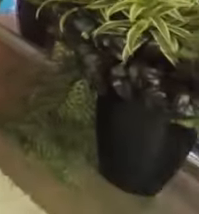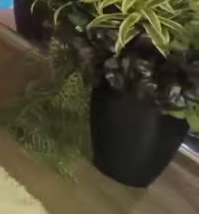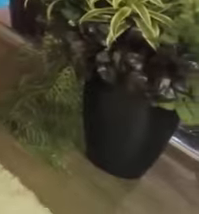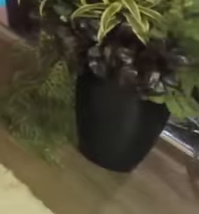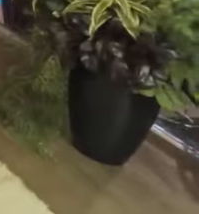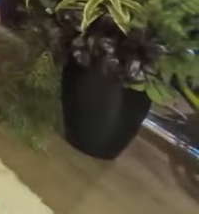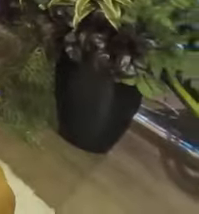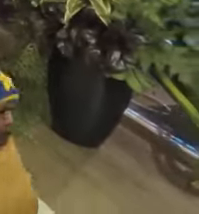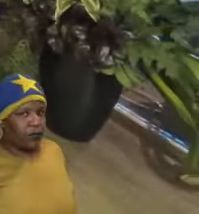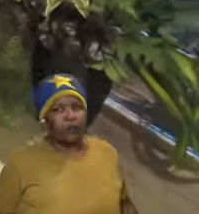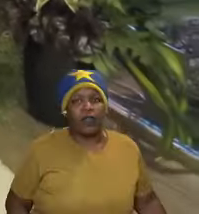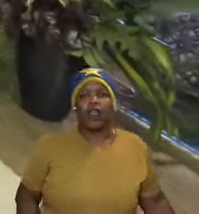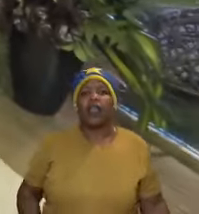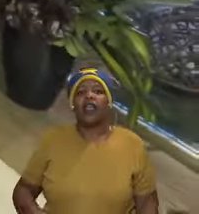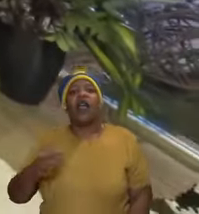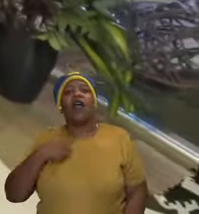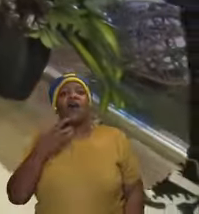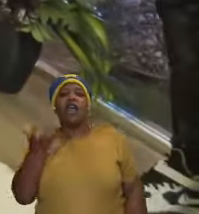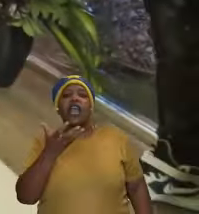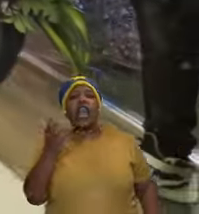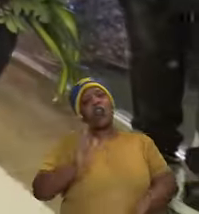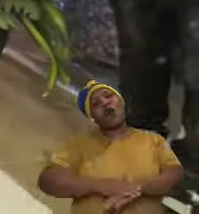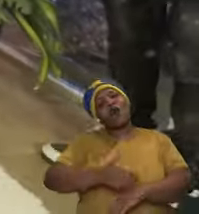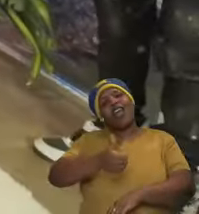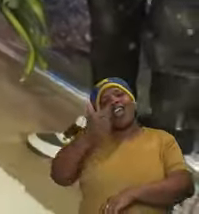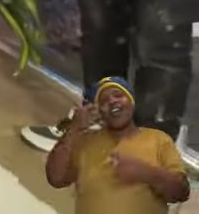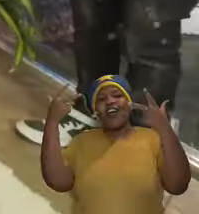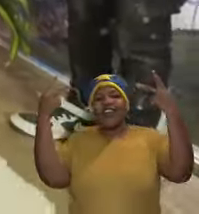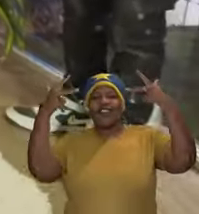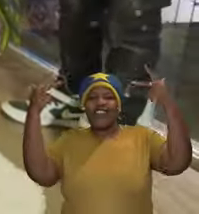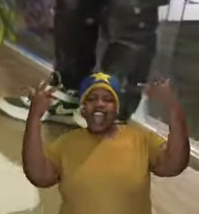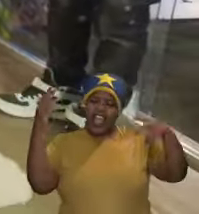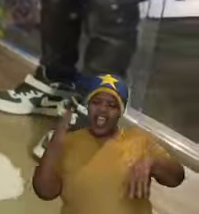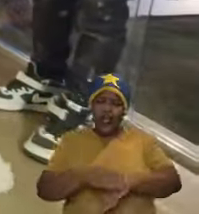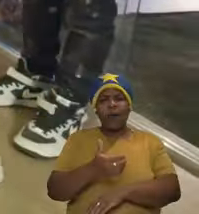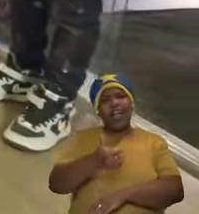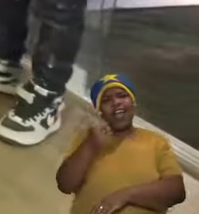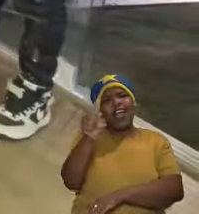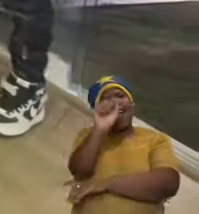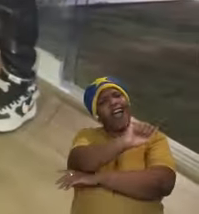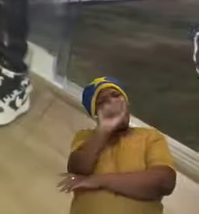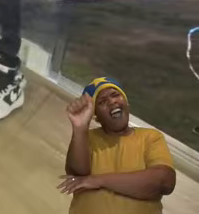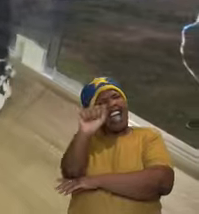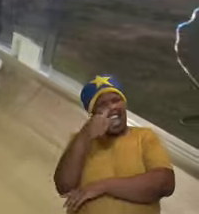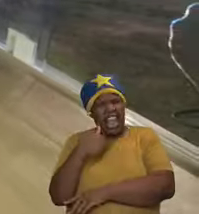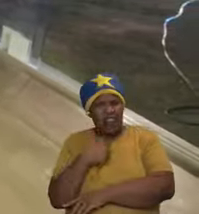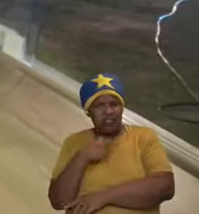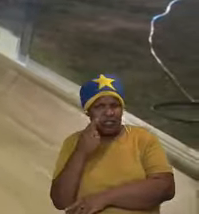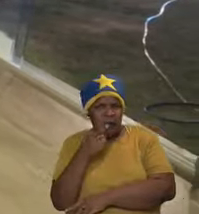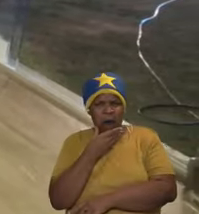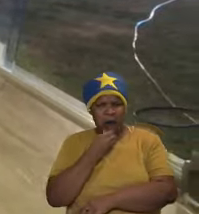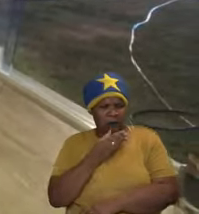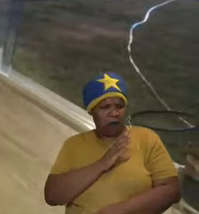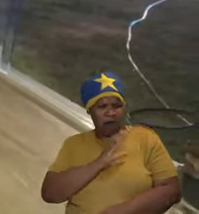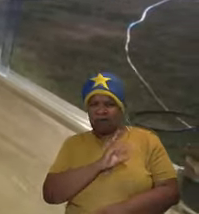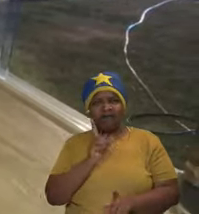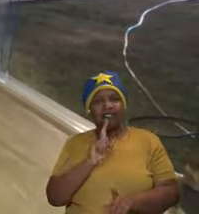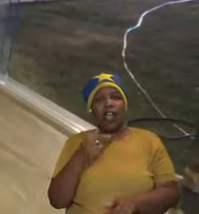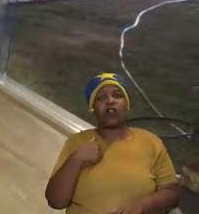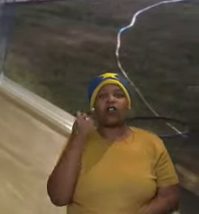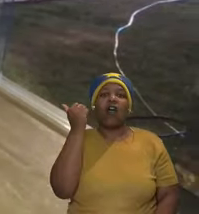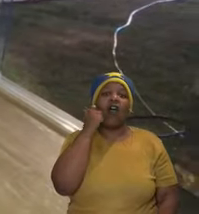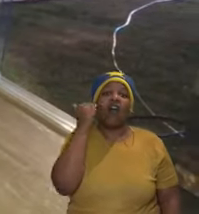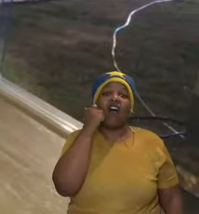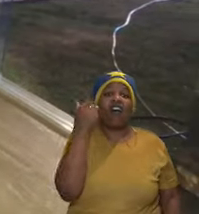tá parado. Quero o melhor frevo, quero o melhor carro. Eu não sou playboy não, só não sou